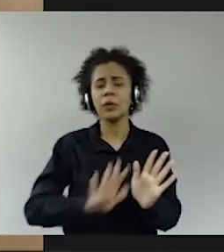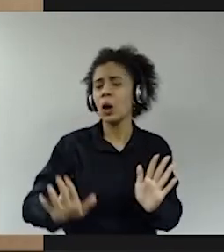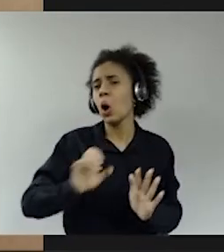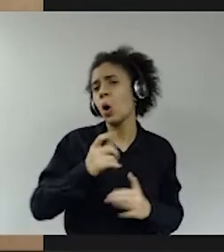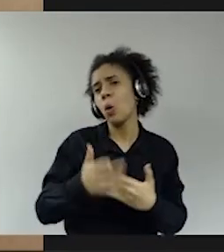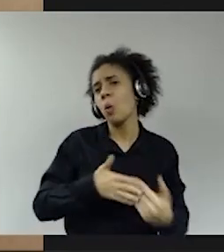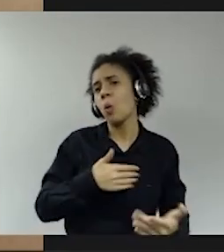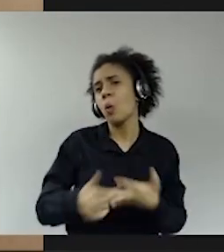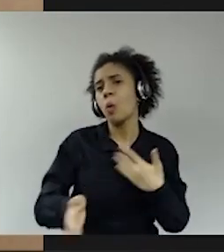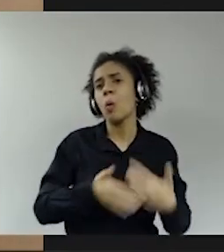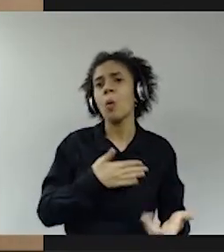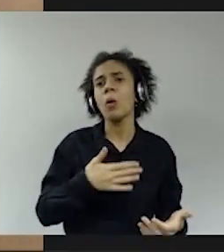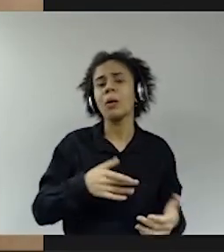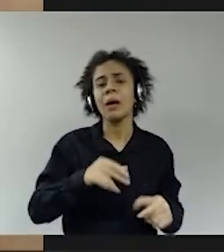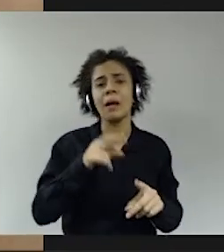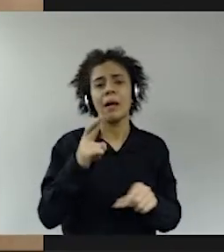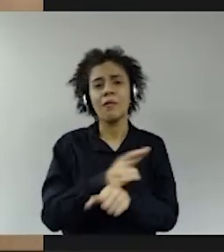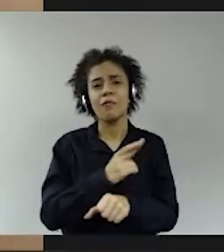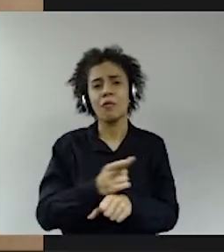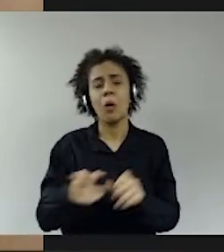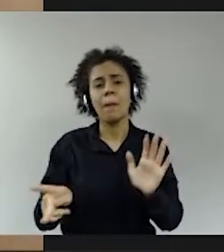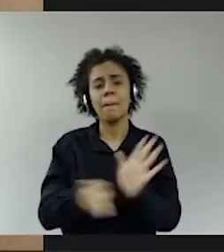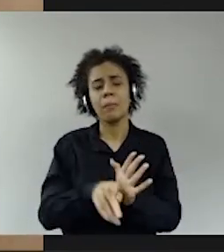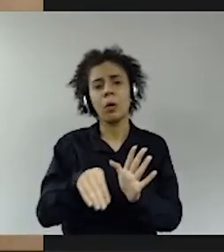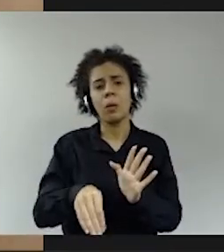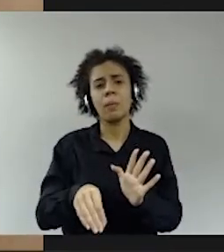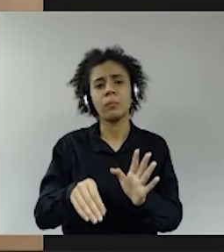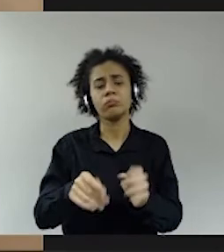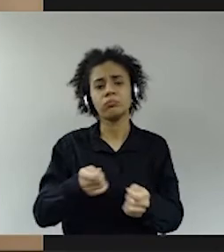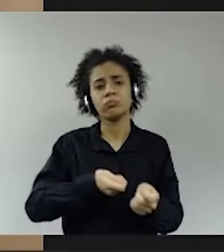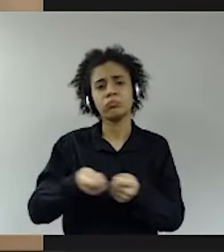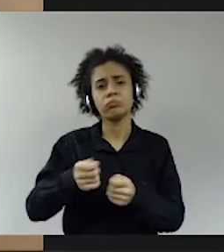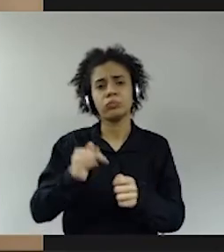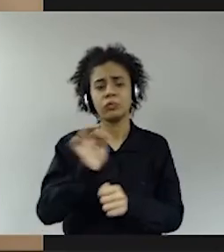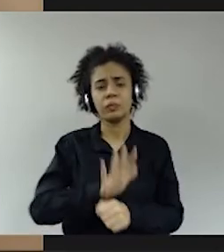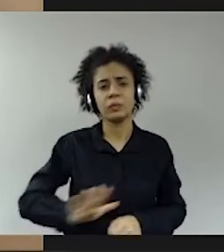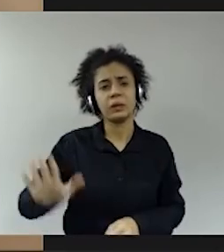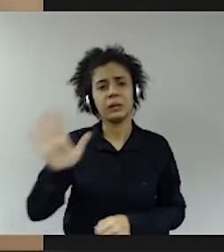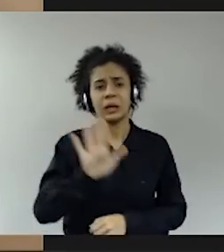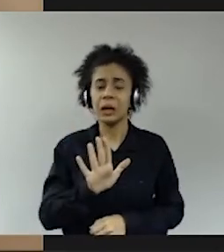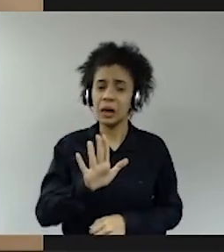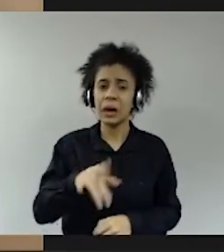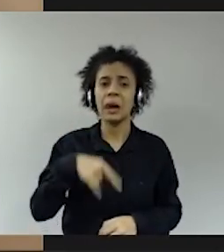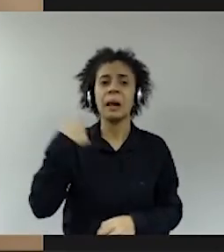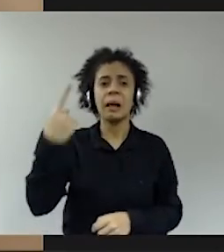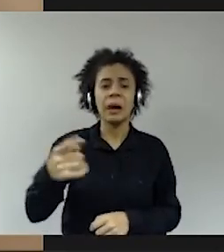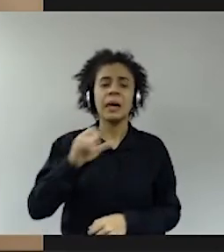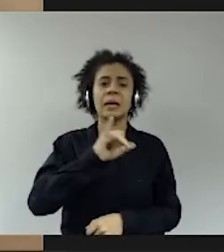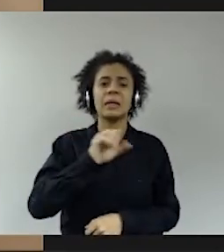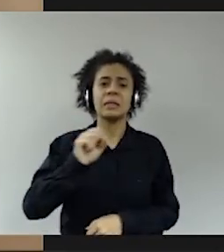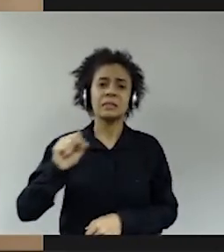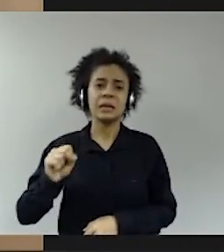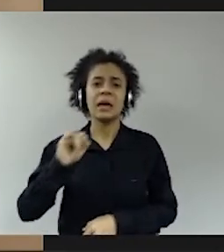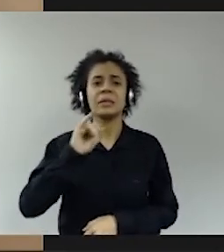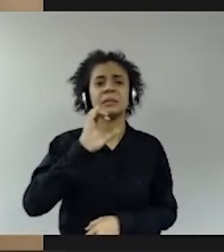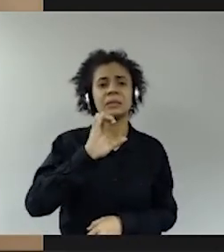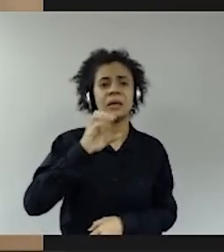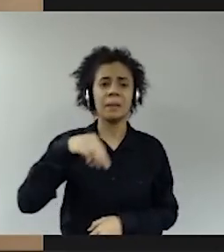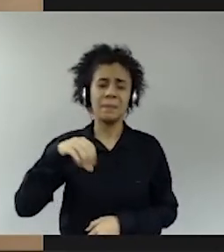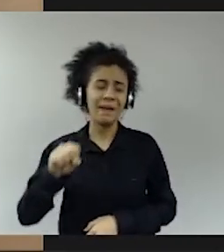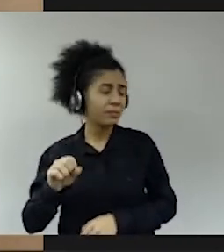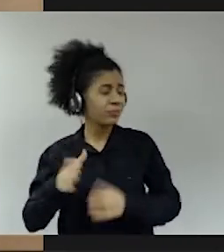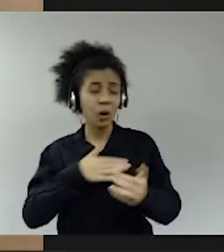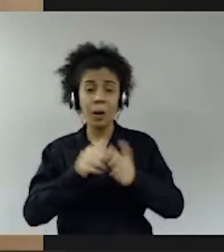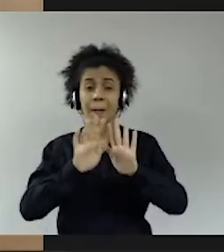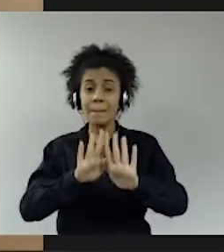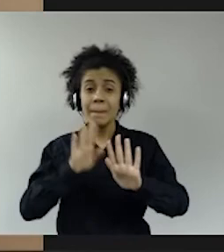for a reforma que se queira mexendo com tributos federais, o ano que vem se discutindo ISS e ICMS, seja de que forma for, mas